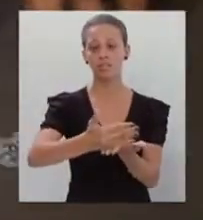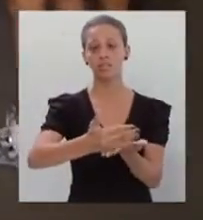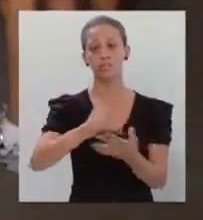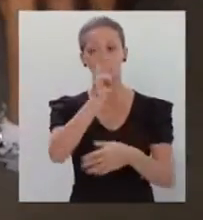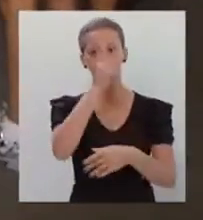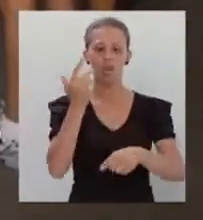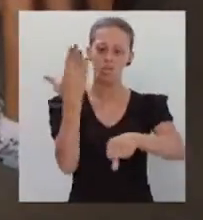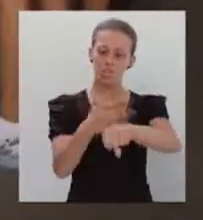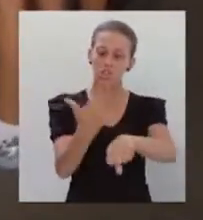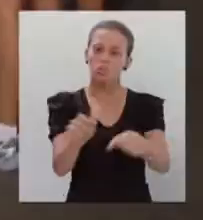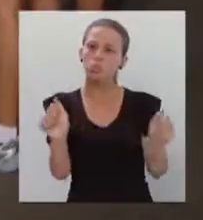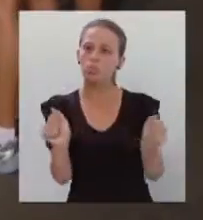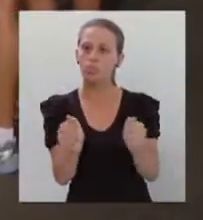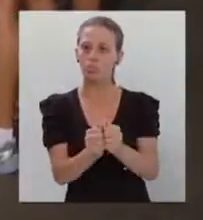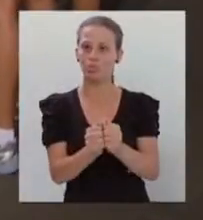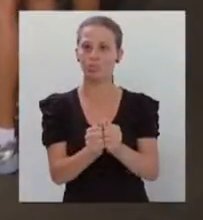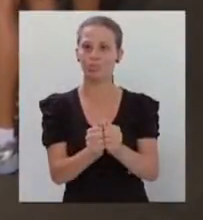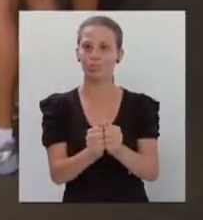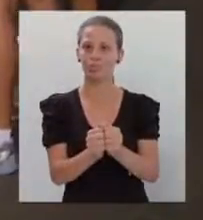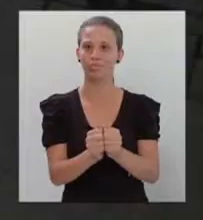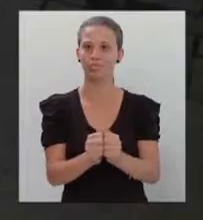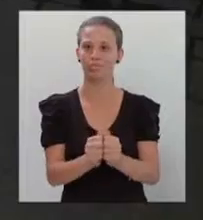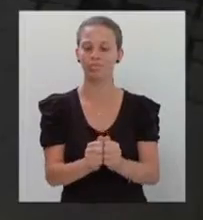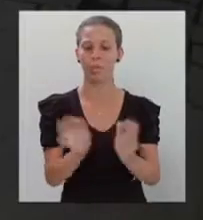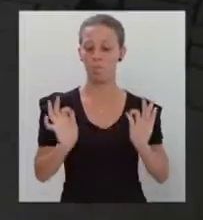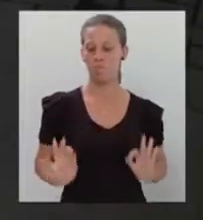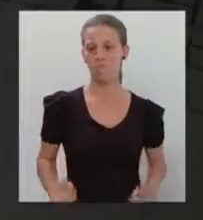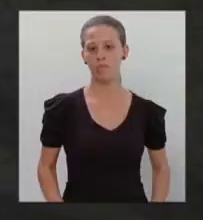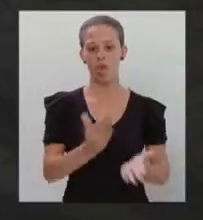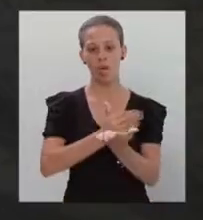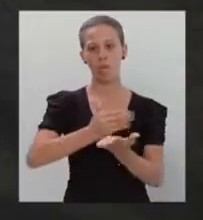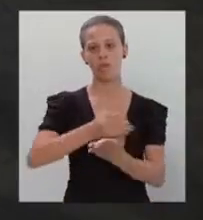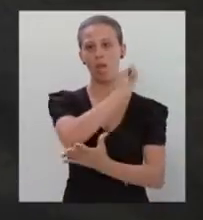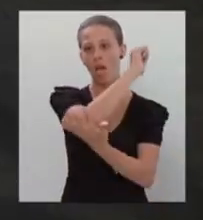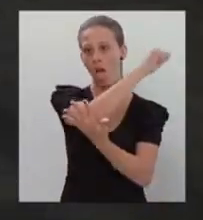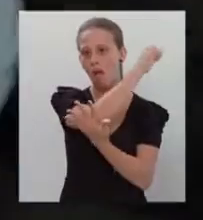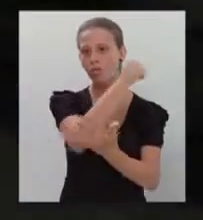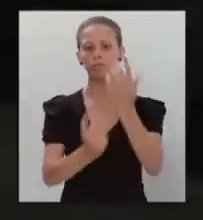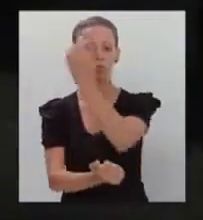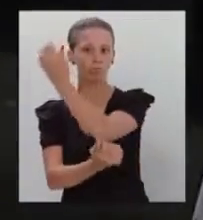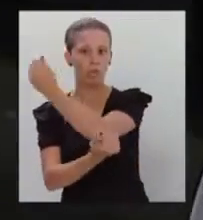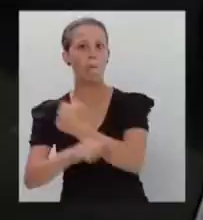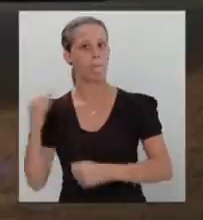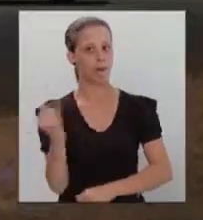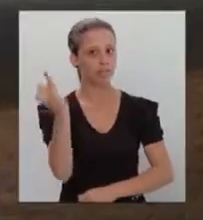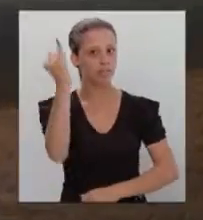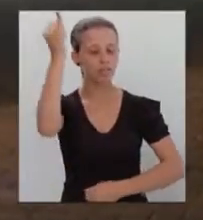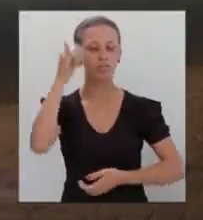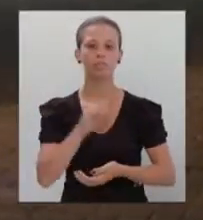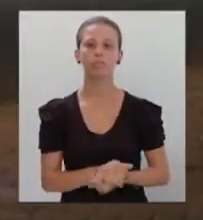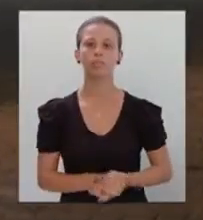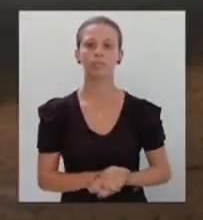veteranos treinando juntos e ficando em forma. Para começar, um alongamento é essencial.